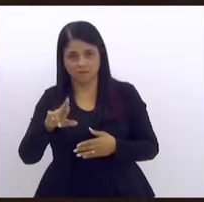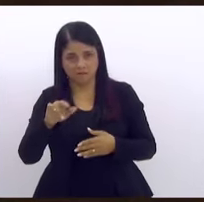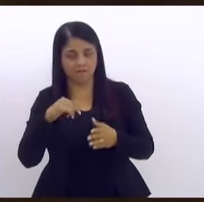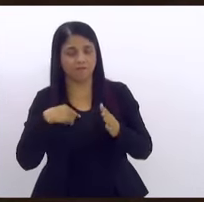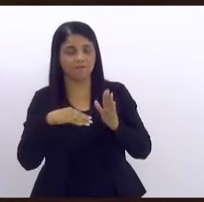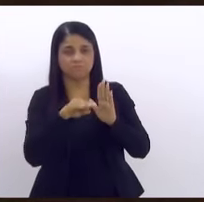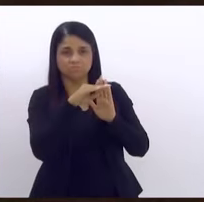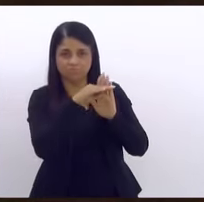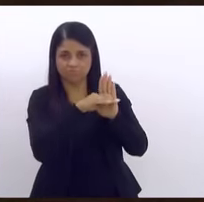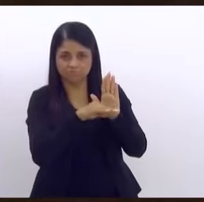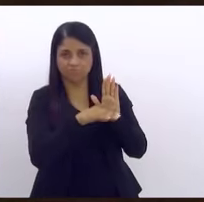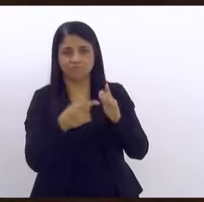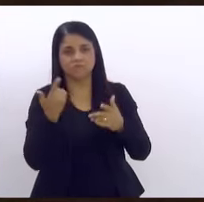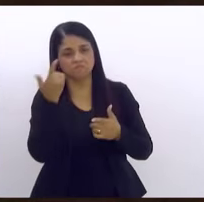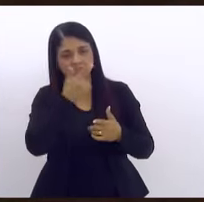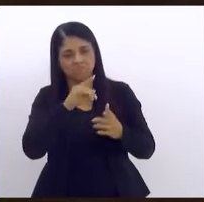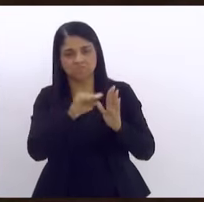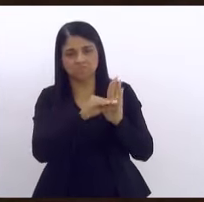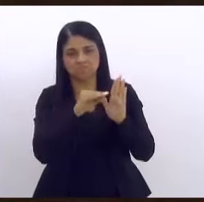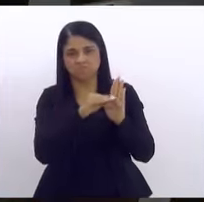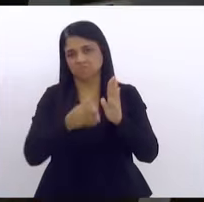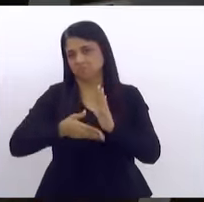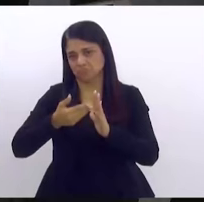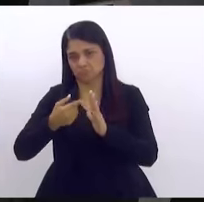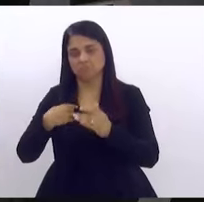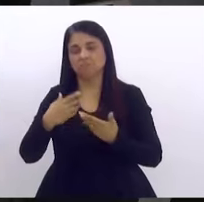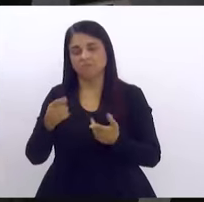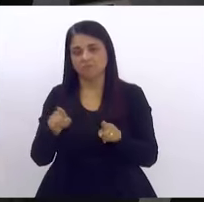serão derrubadas por oportuno. Obrigado, presidente.